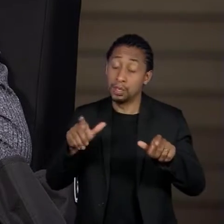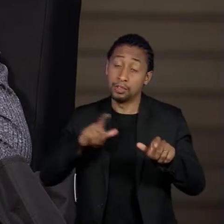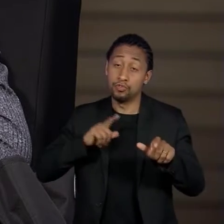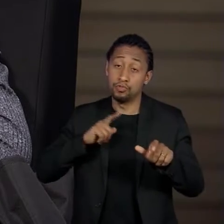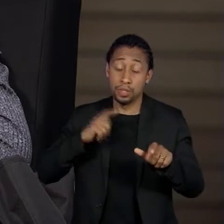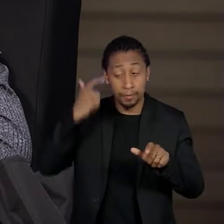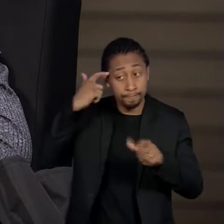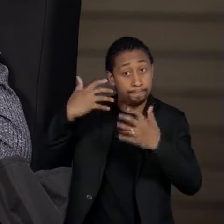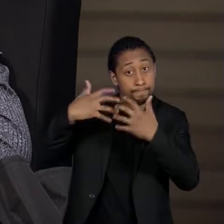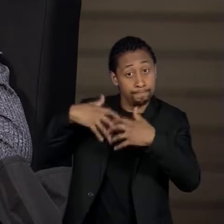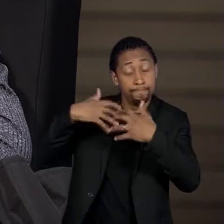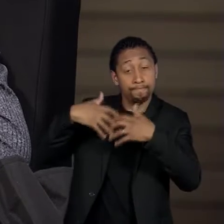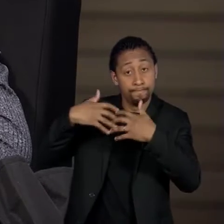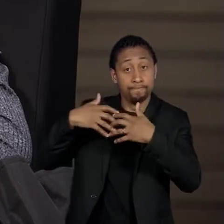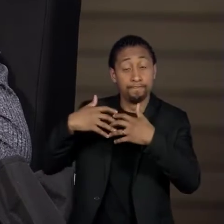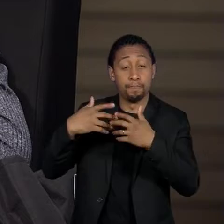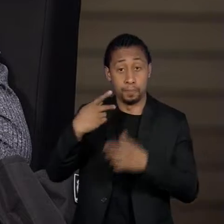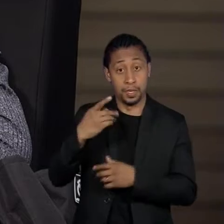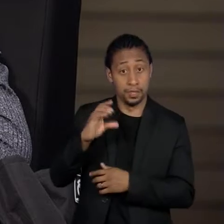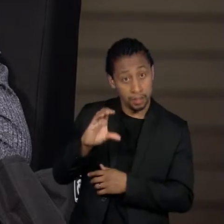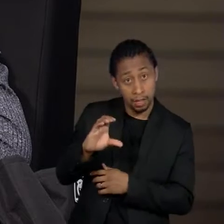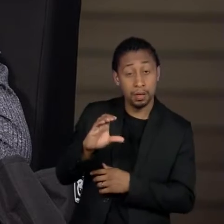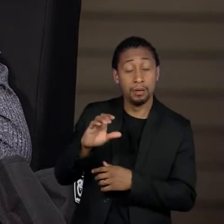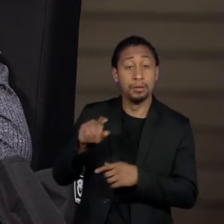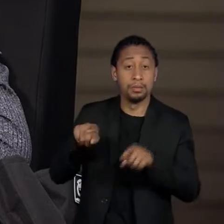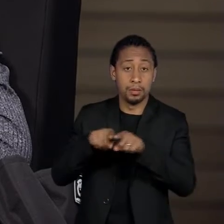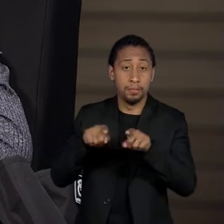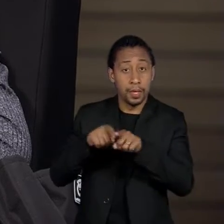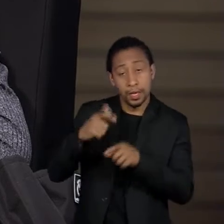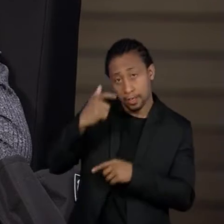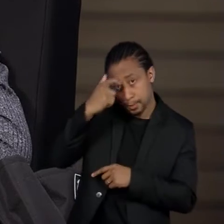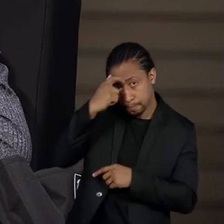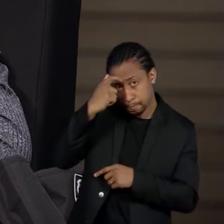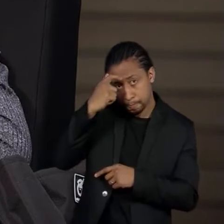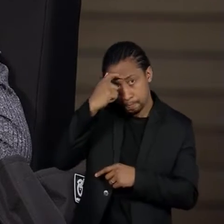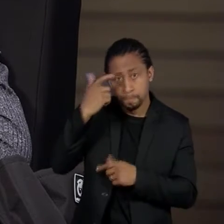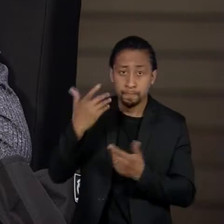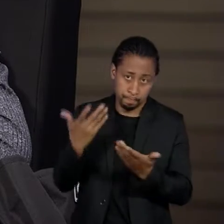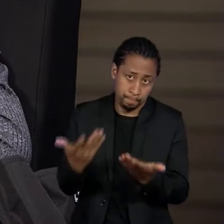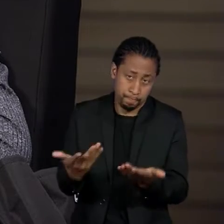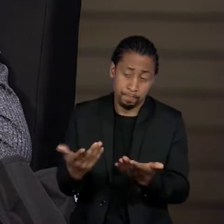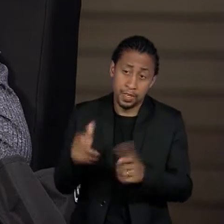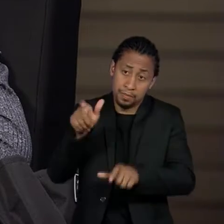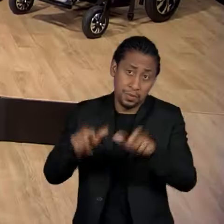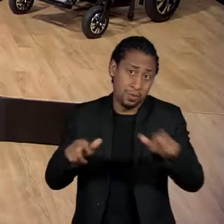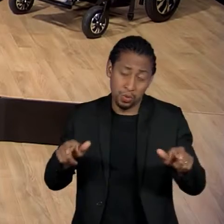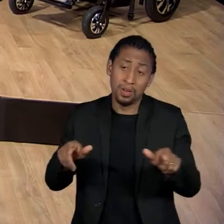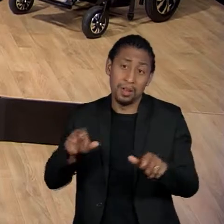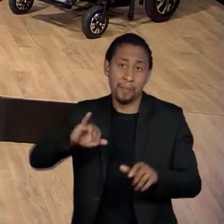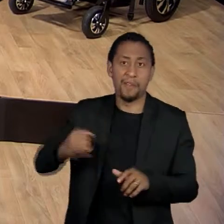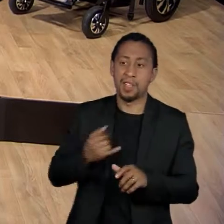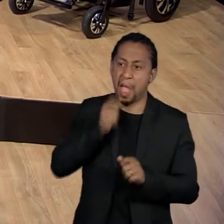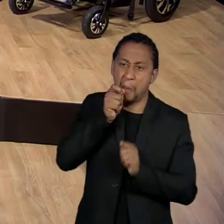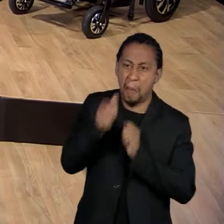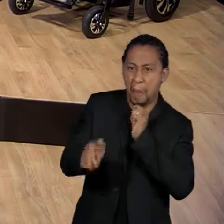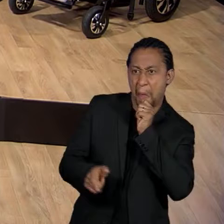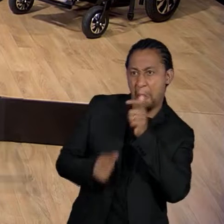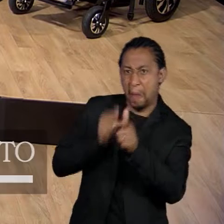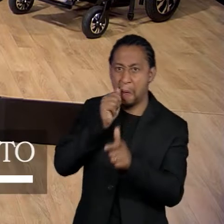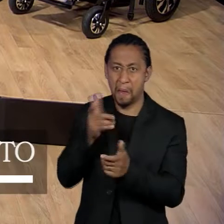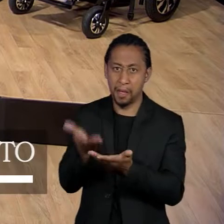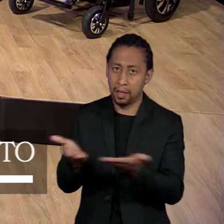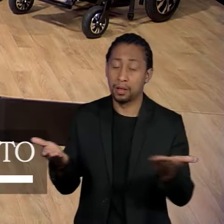intelectual, né? Deficiências intelectuais são muito base para xingamento.